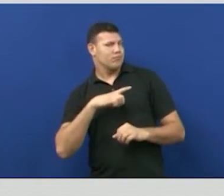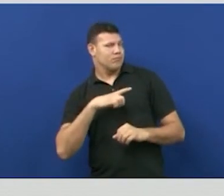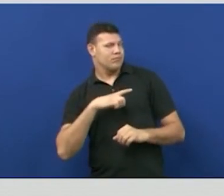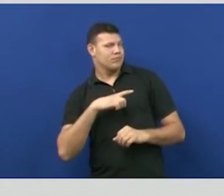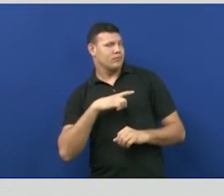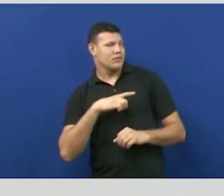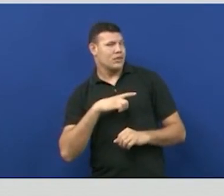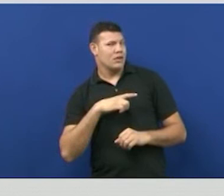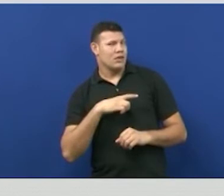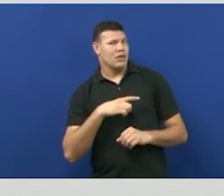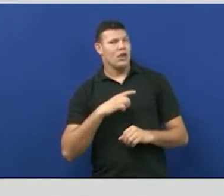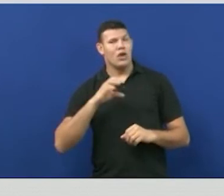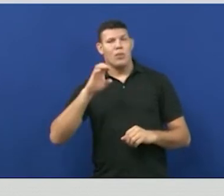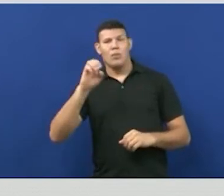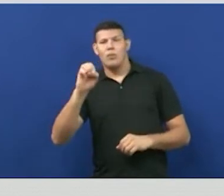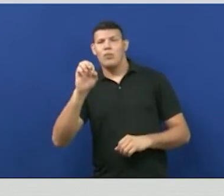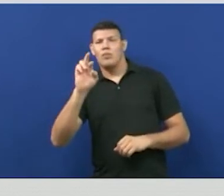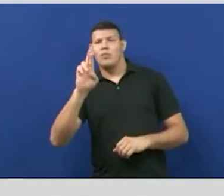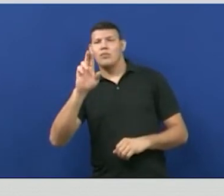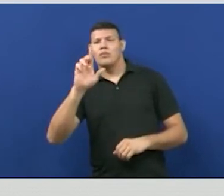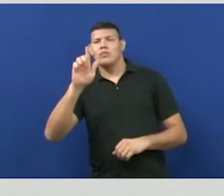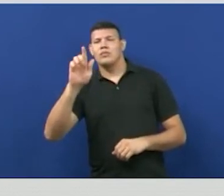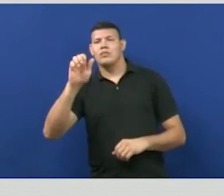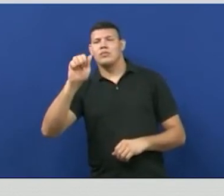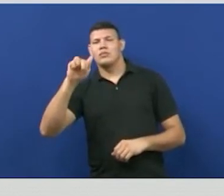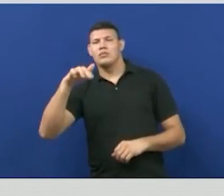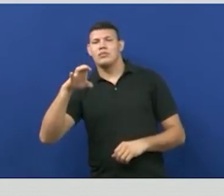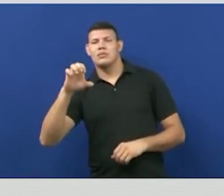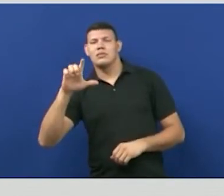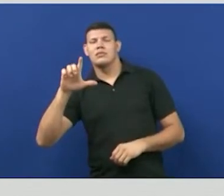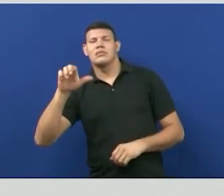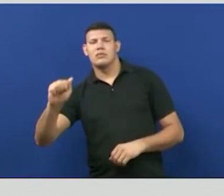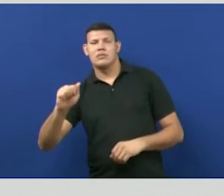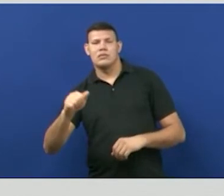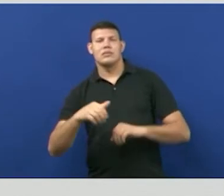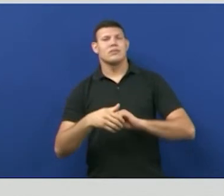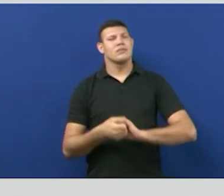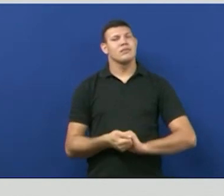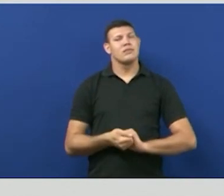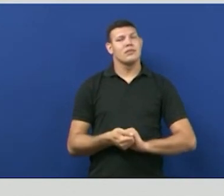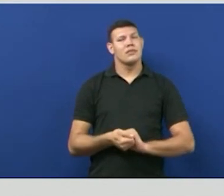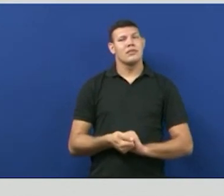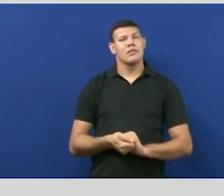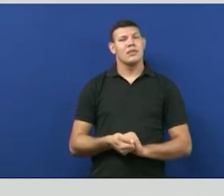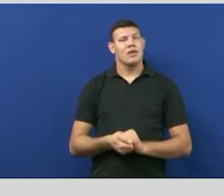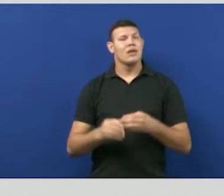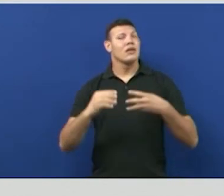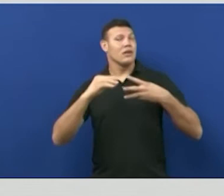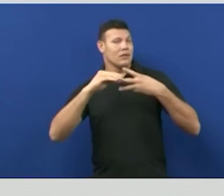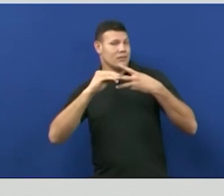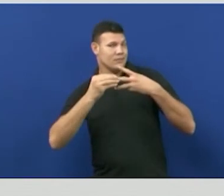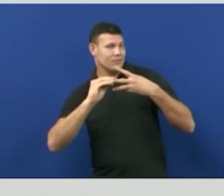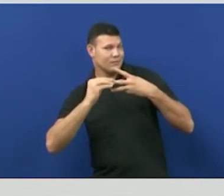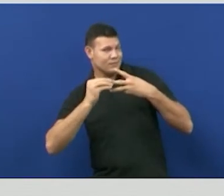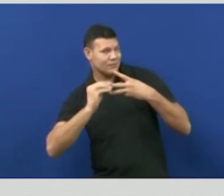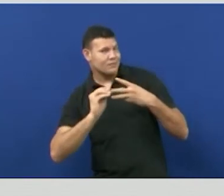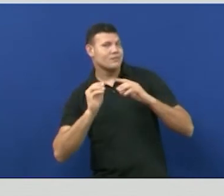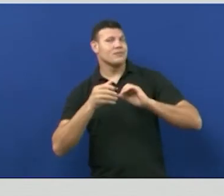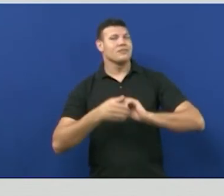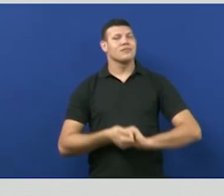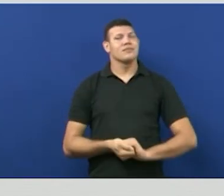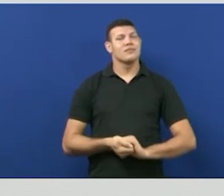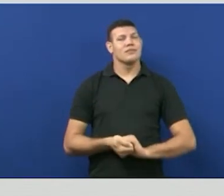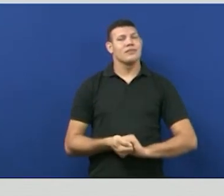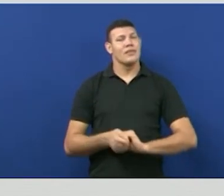as organelas ou organoides. A partir daí, nós temos as células, nós